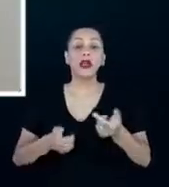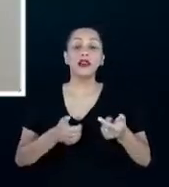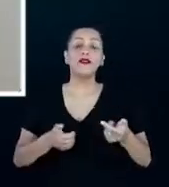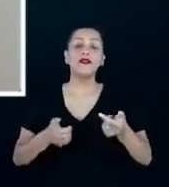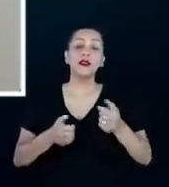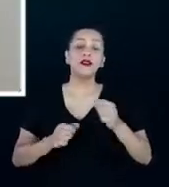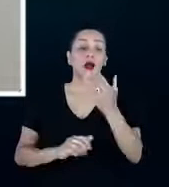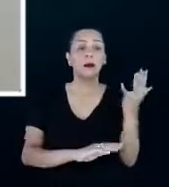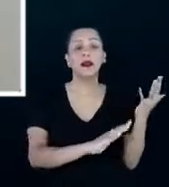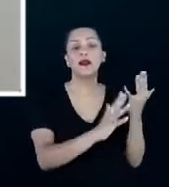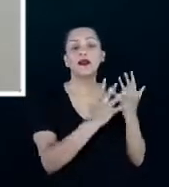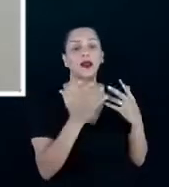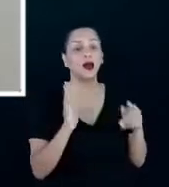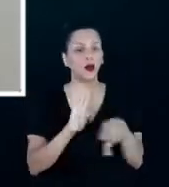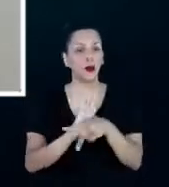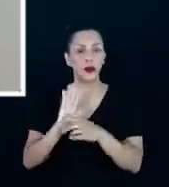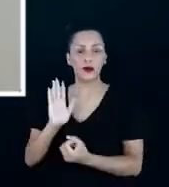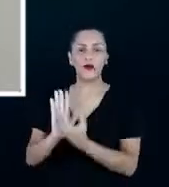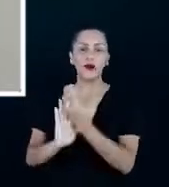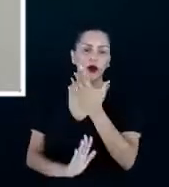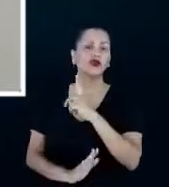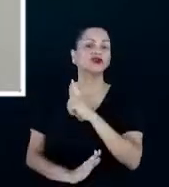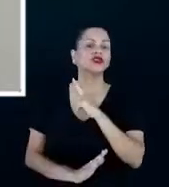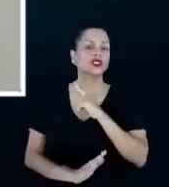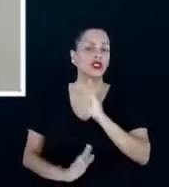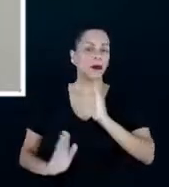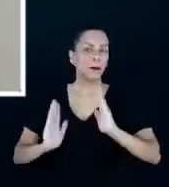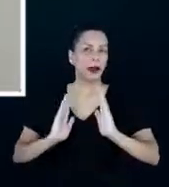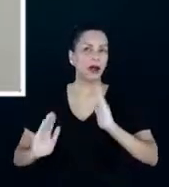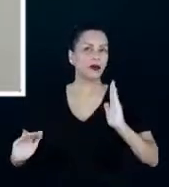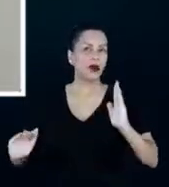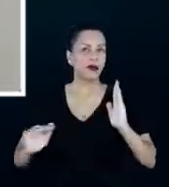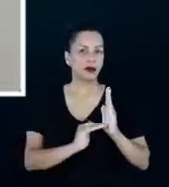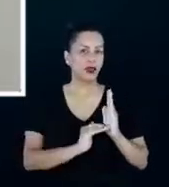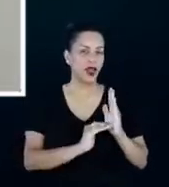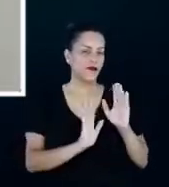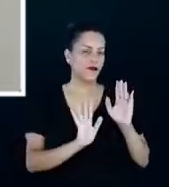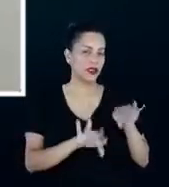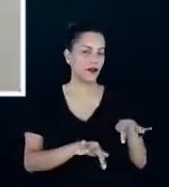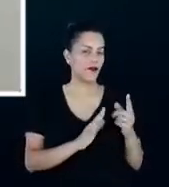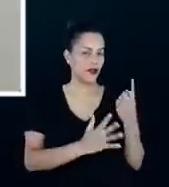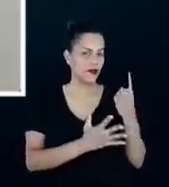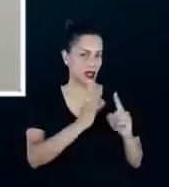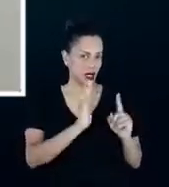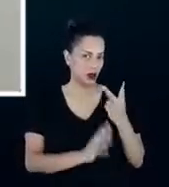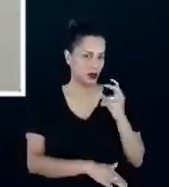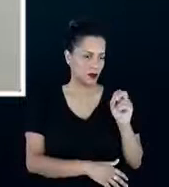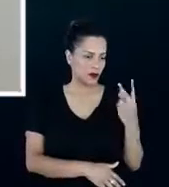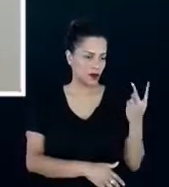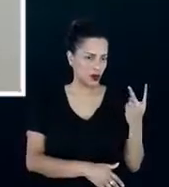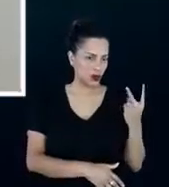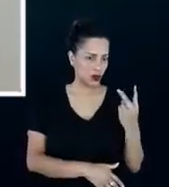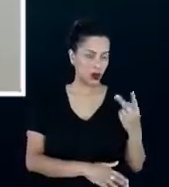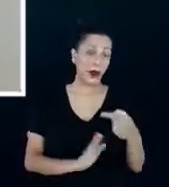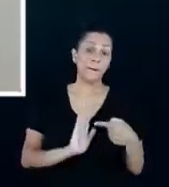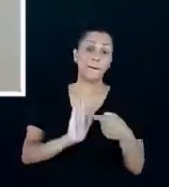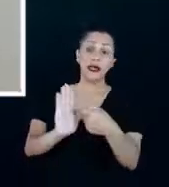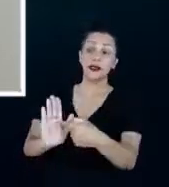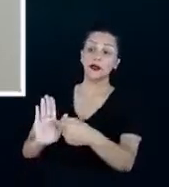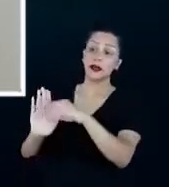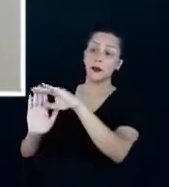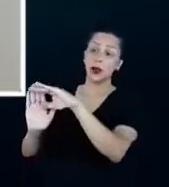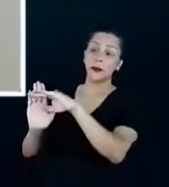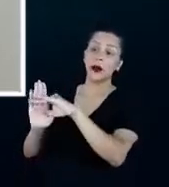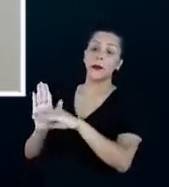um prazo em função da Lei 14.120 até final de fevereiro do ano que vem, para apresentar diretrizes de como fazer isso no